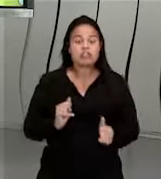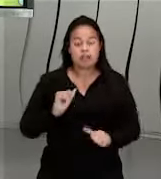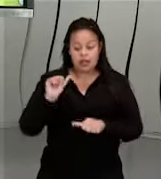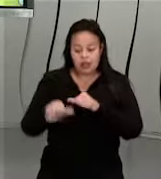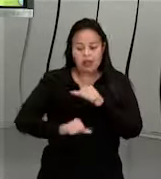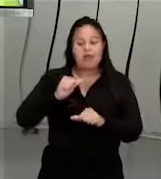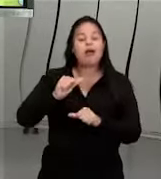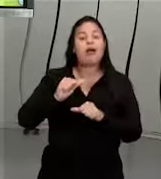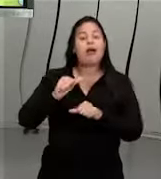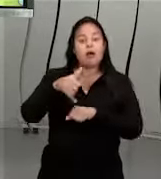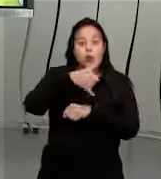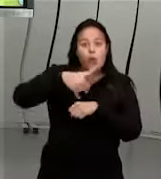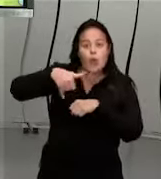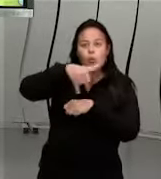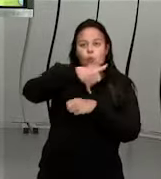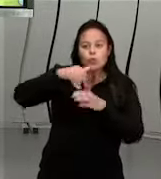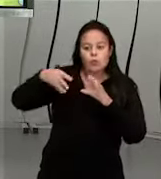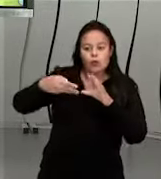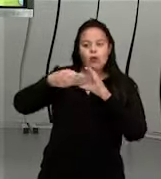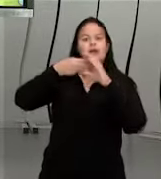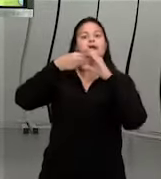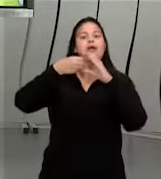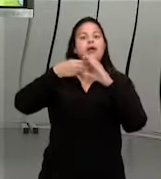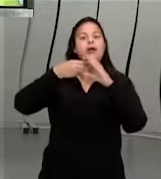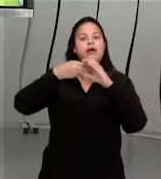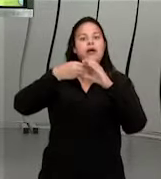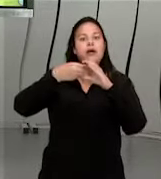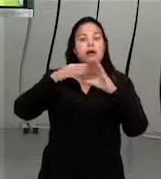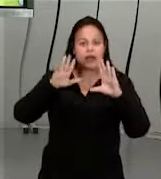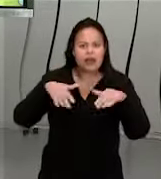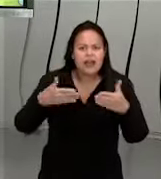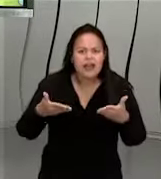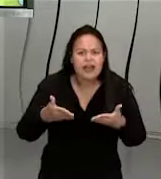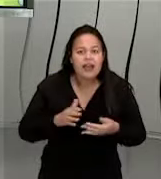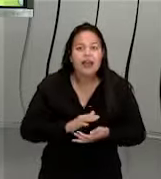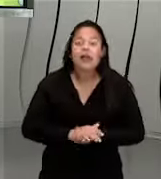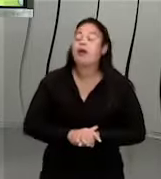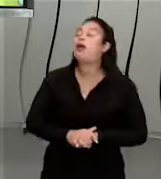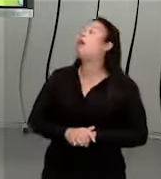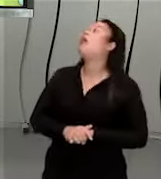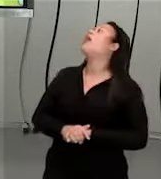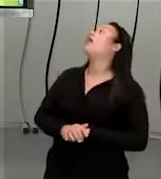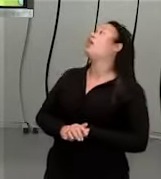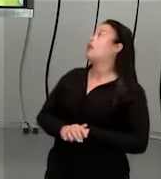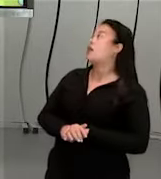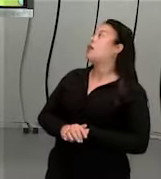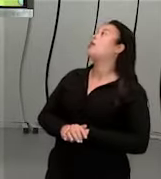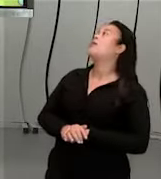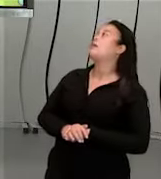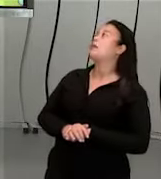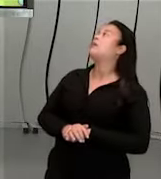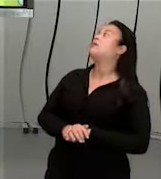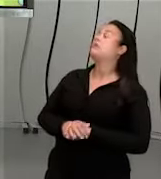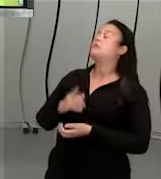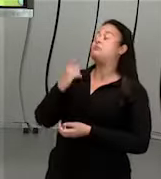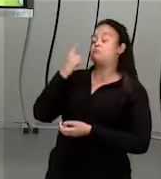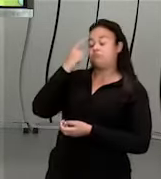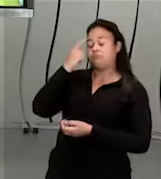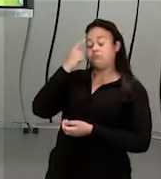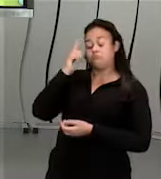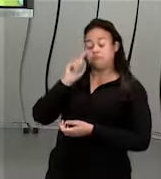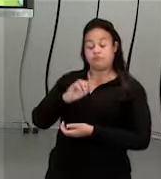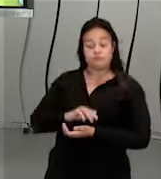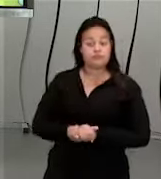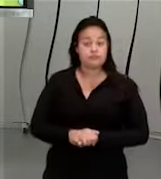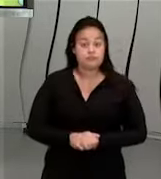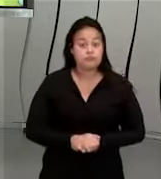gordura dentro dessas células adiposas. Ah, então tá bom. Então pensa comigo.